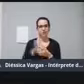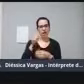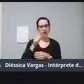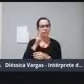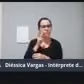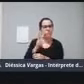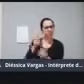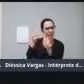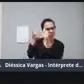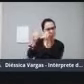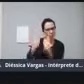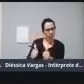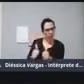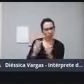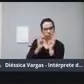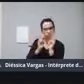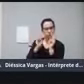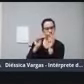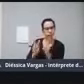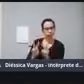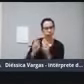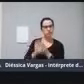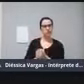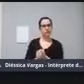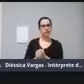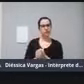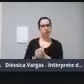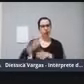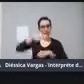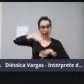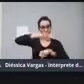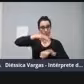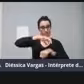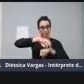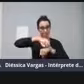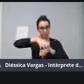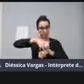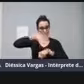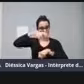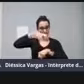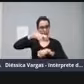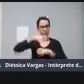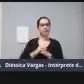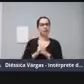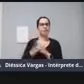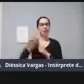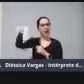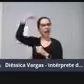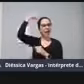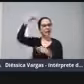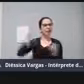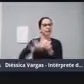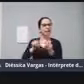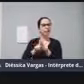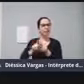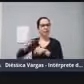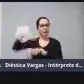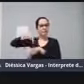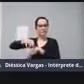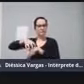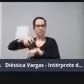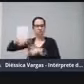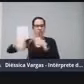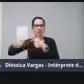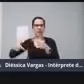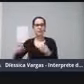as crianças puderam visualizar a abelha rainha e as operárias, e também puderam visualizar uma caixa com enxame de abelha sem ferrão.